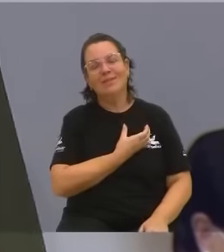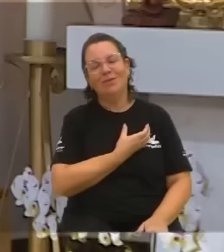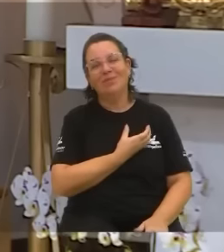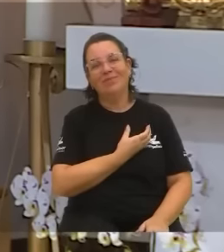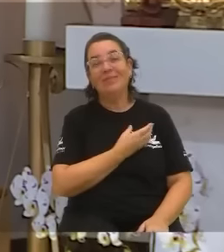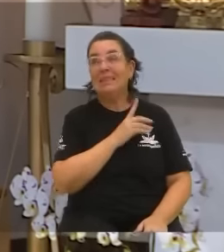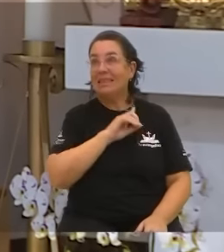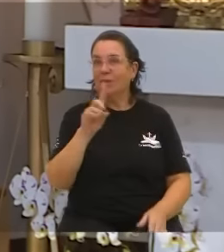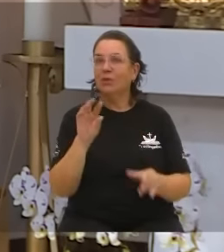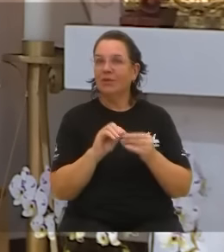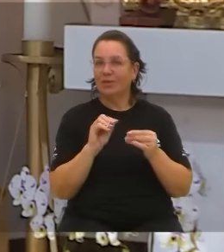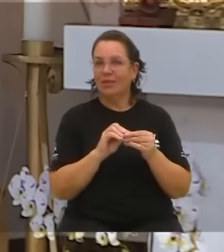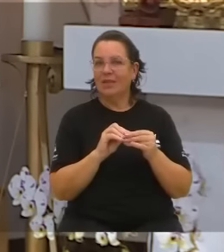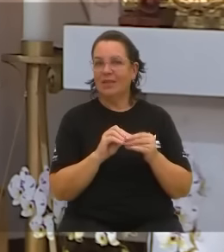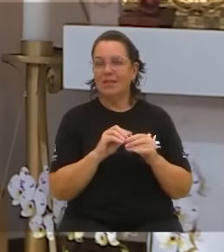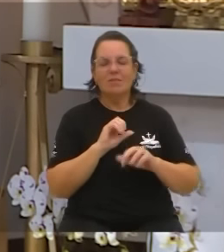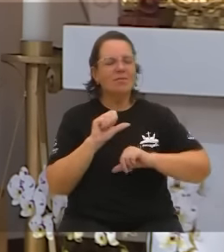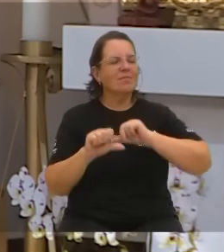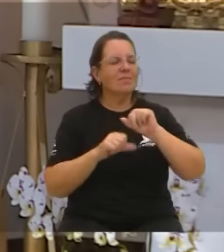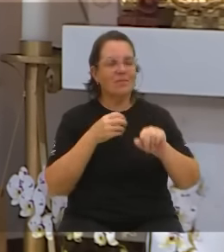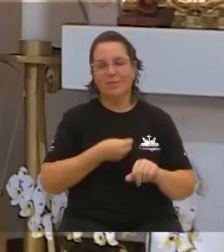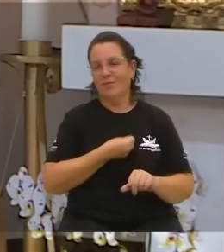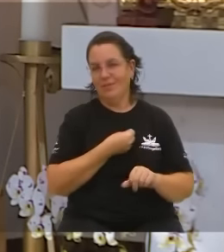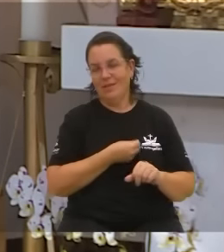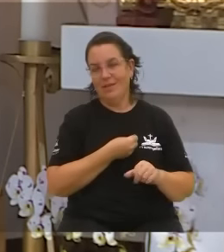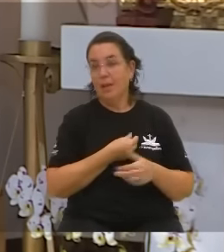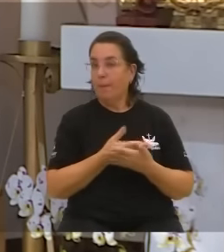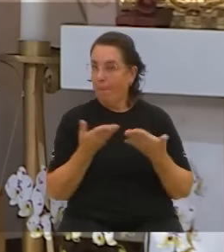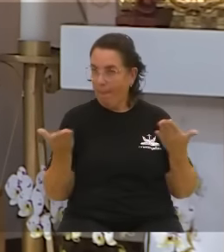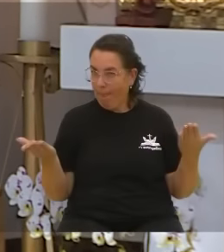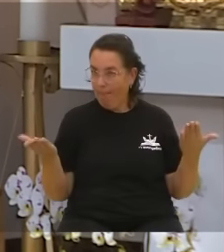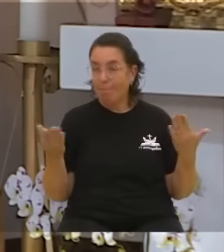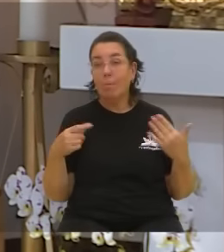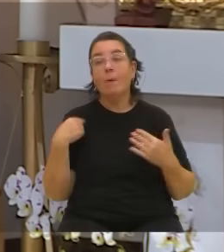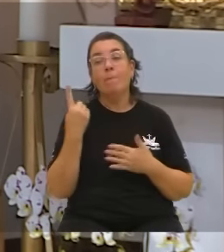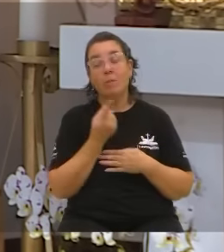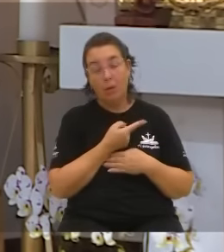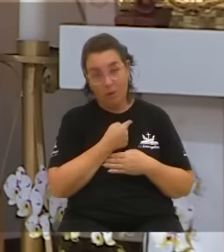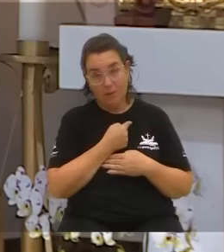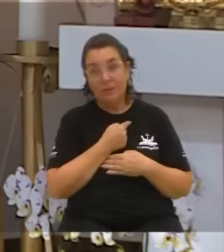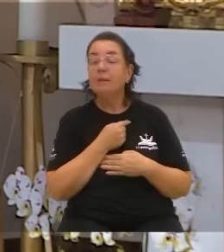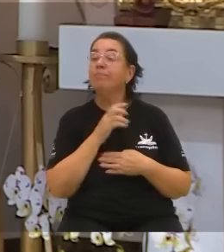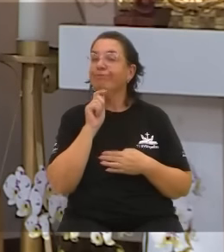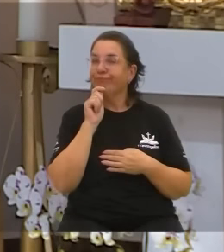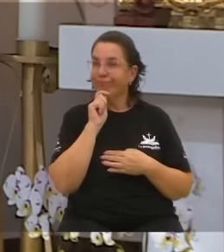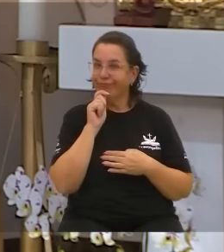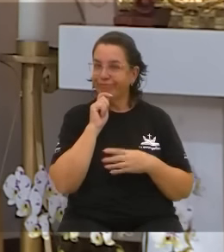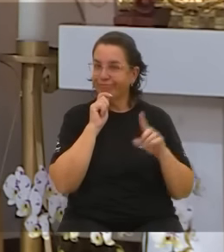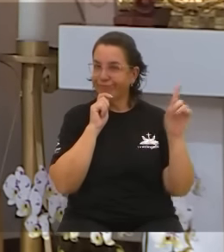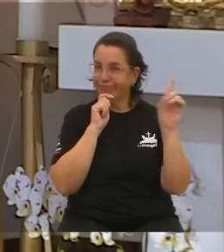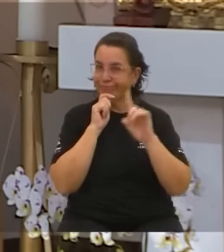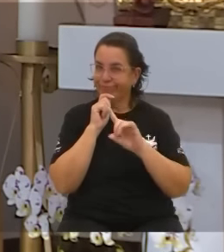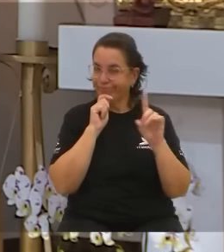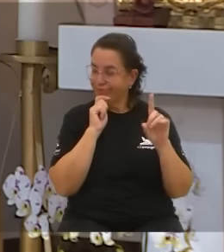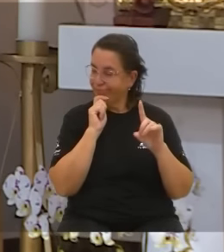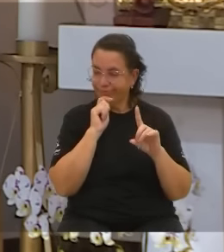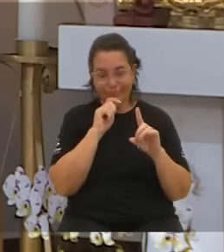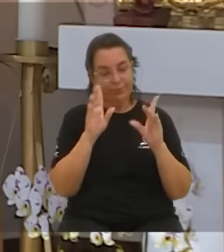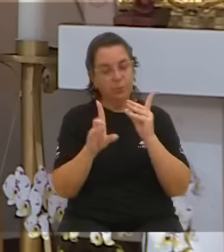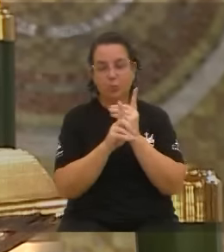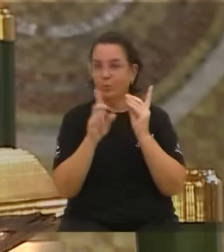Deus provoca: mudança de vida. Então, meus irmãos, se nós ainda não fizemos esse encontro com